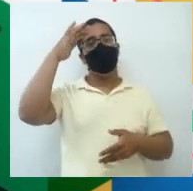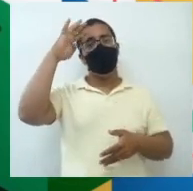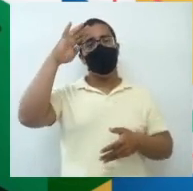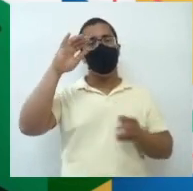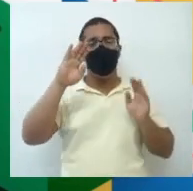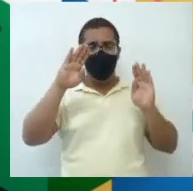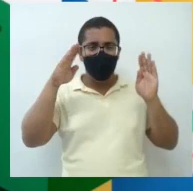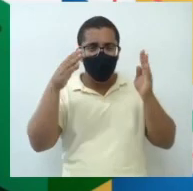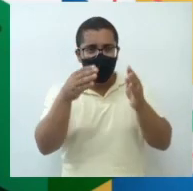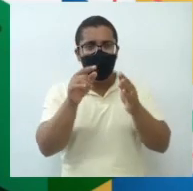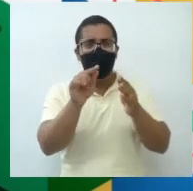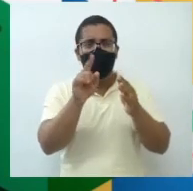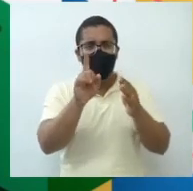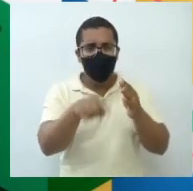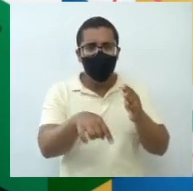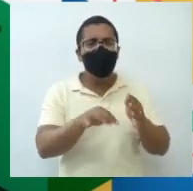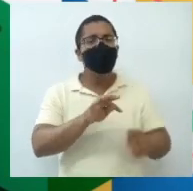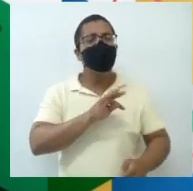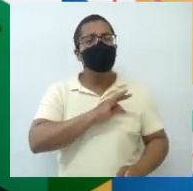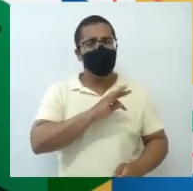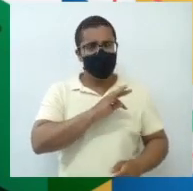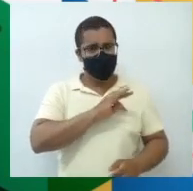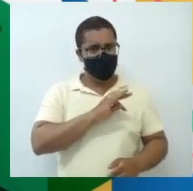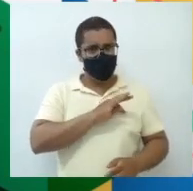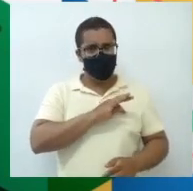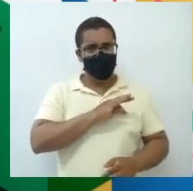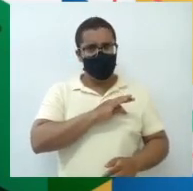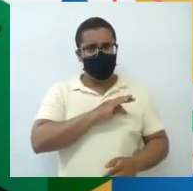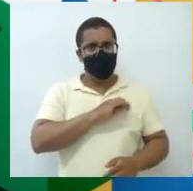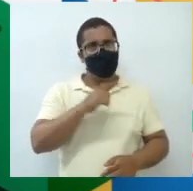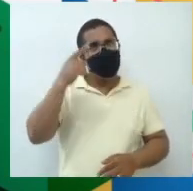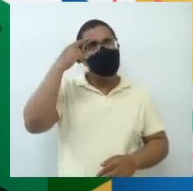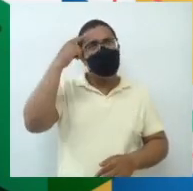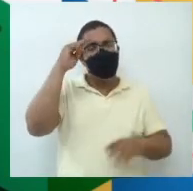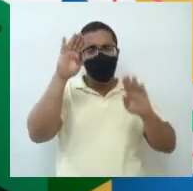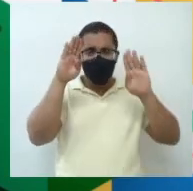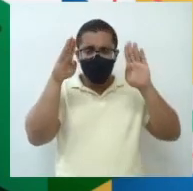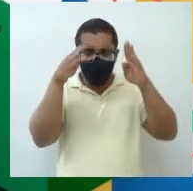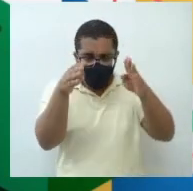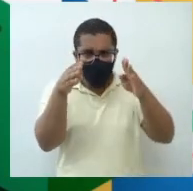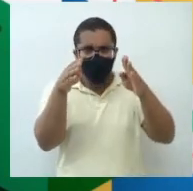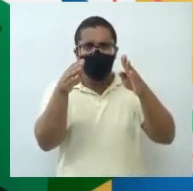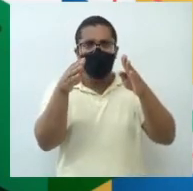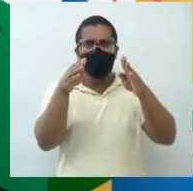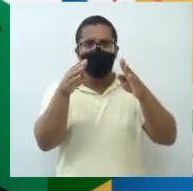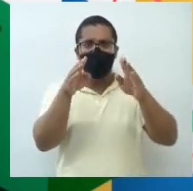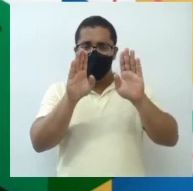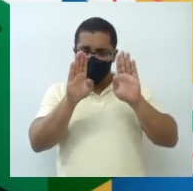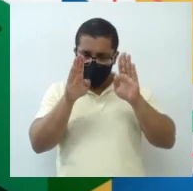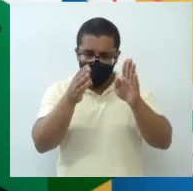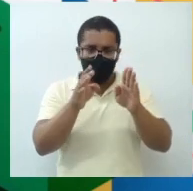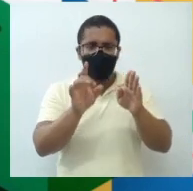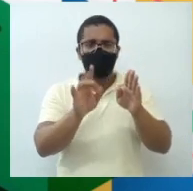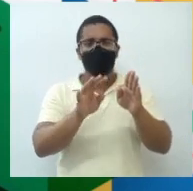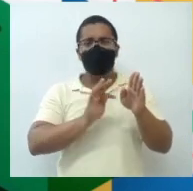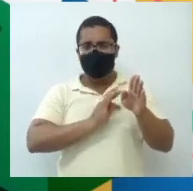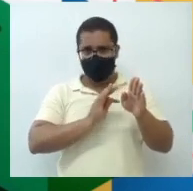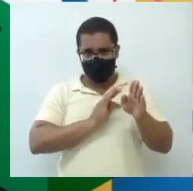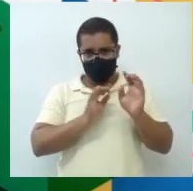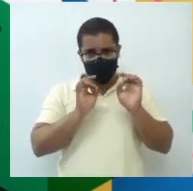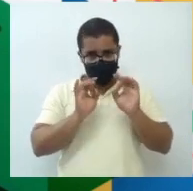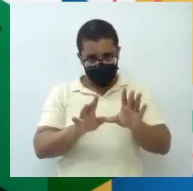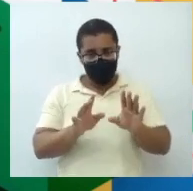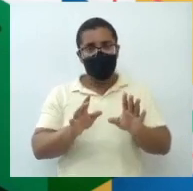técnico Quando o homem Ele pensa de uma forma técnica ou de forma estritamente técnica estritamente